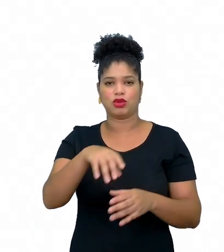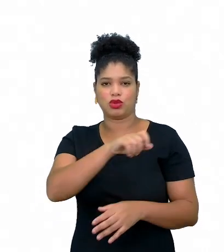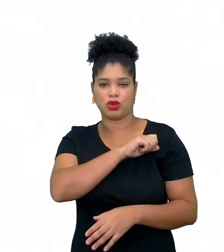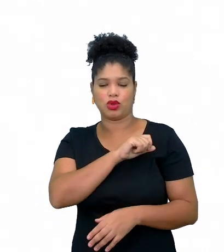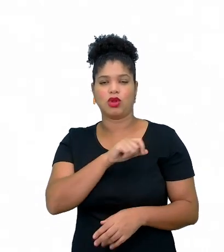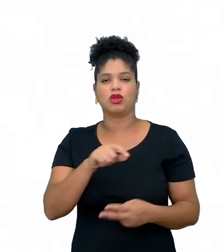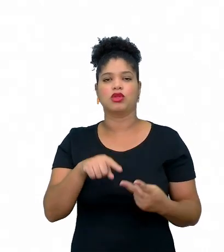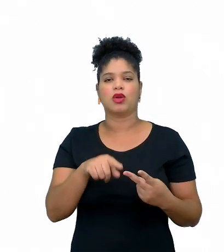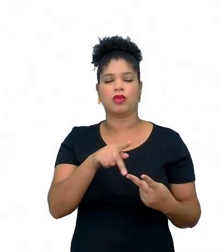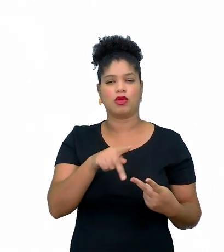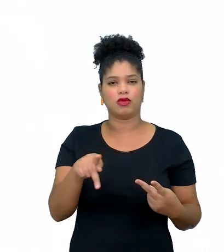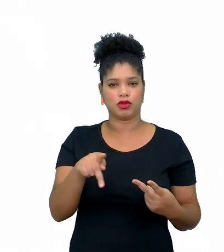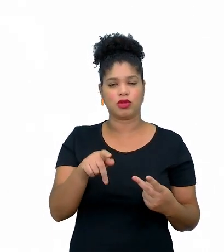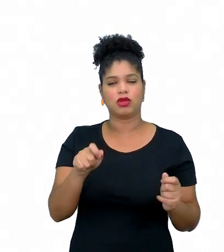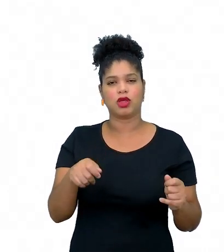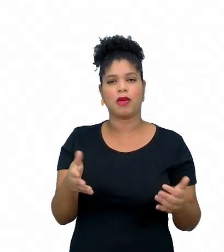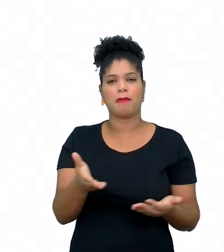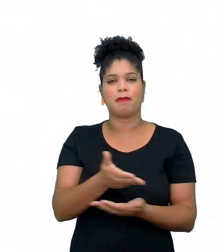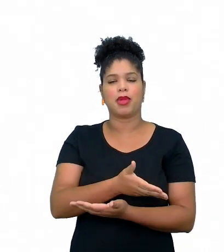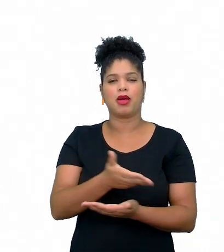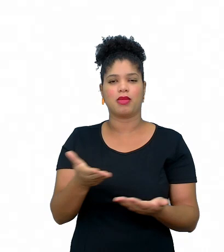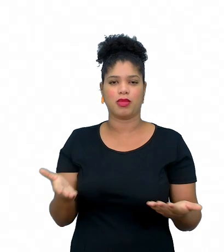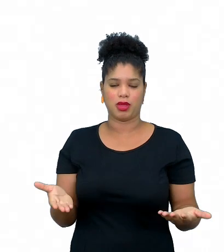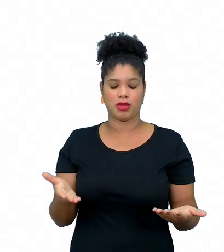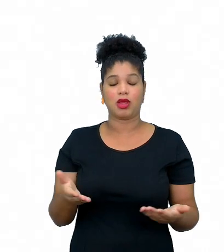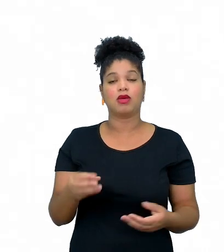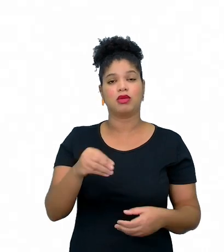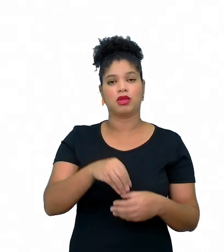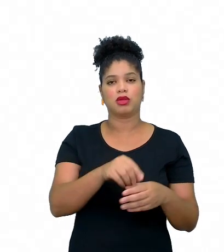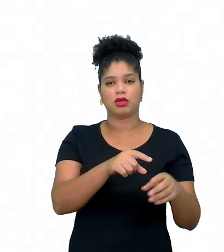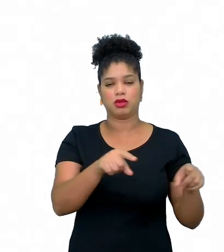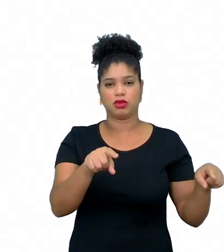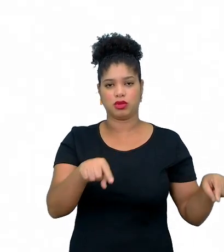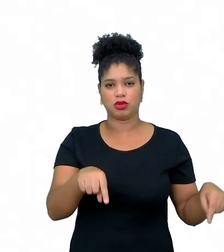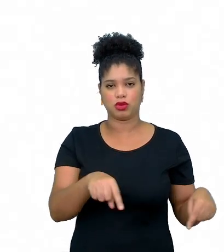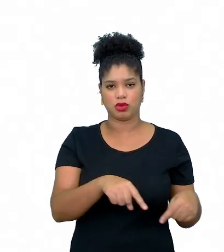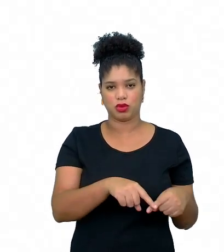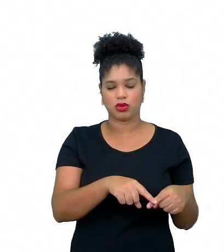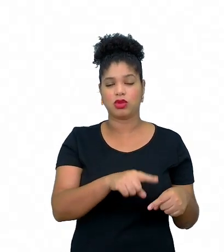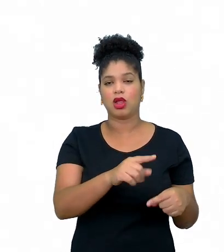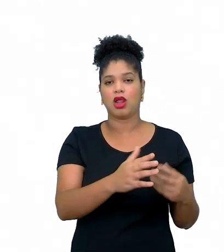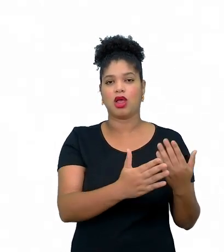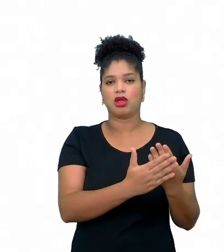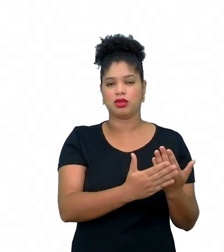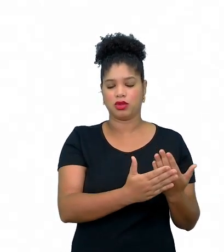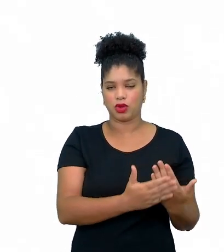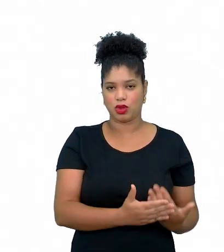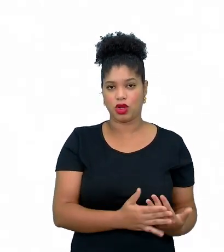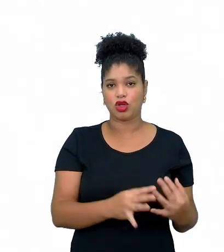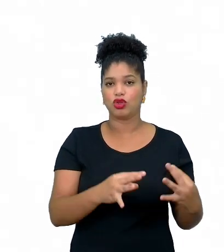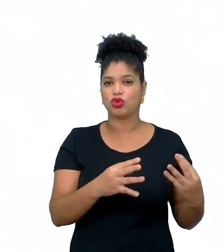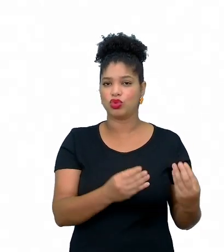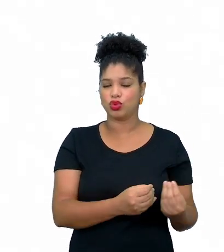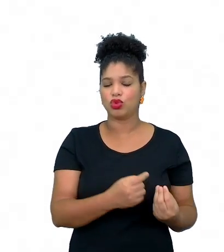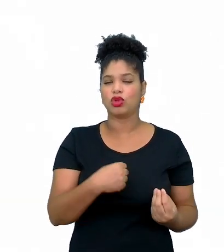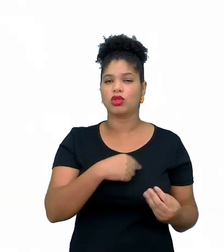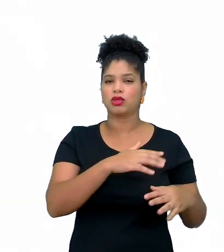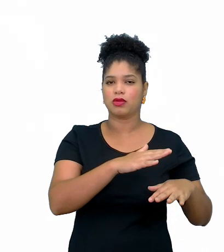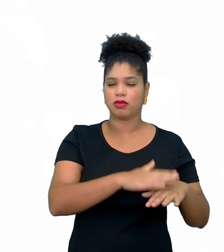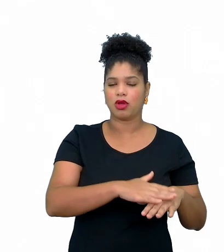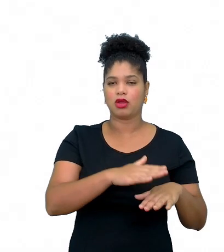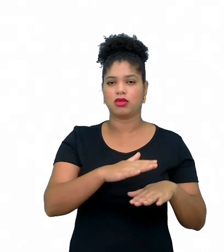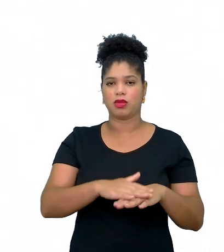e vice-versa. Então, quando nós estamos dentro de uma comunidade escolar, nós devemos levar em consideração que tudo que é discutido, tudo que é produzido, tudo